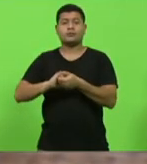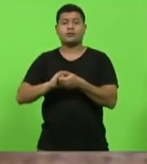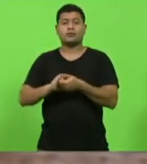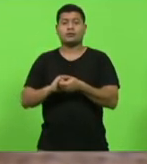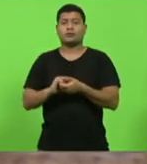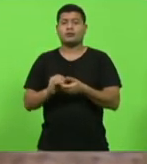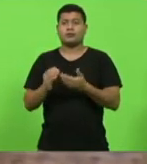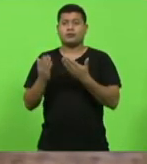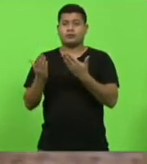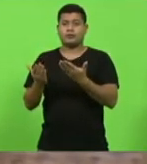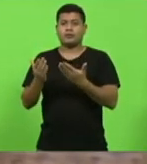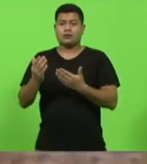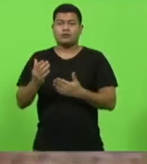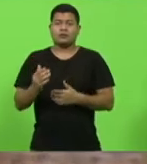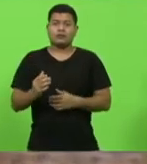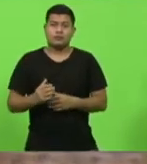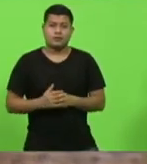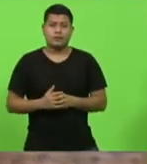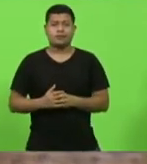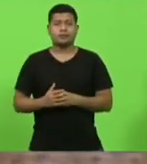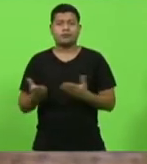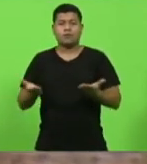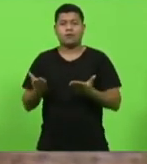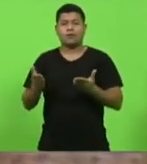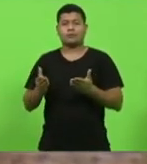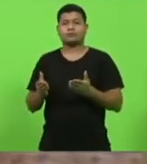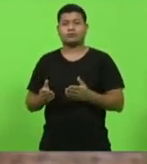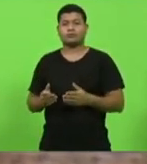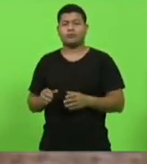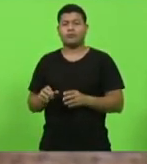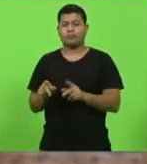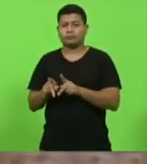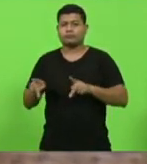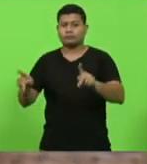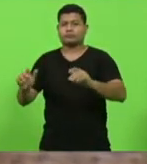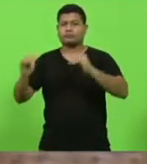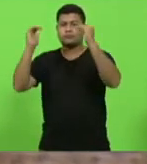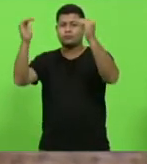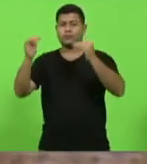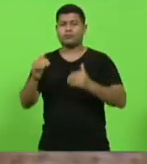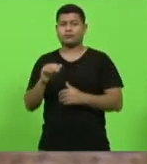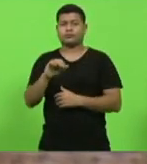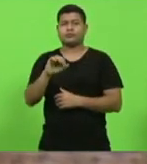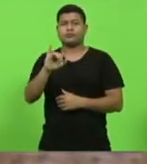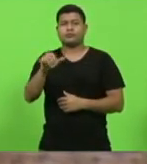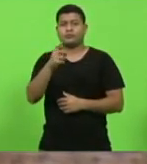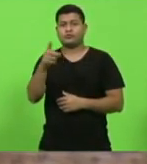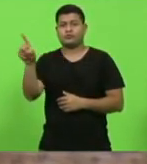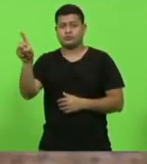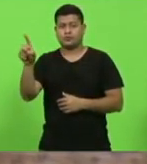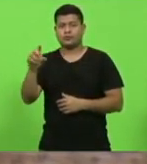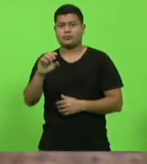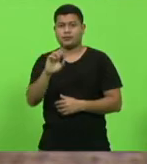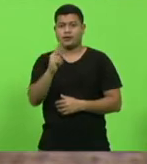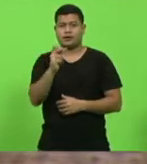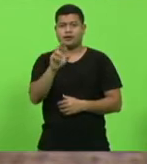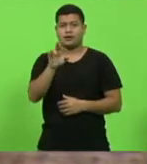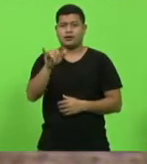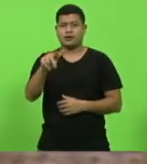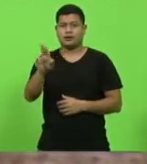o seu Deputado o hoje Desembargador João Henrique Braz 1º vice presidente do egrégio Tribunal de Justiça da Catarina